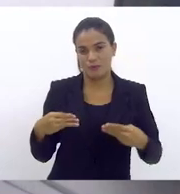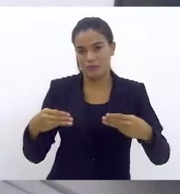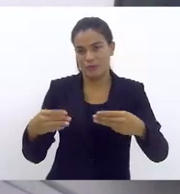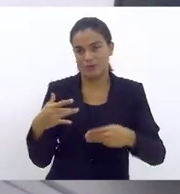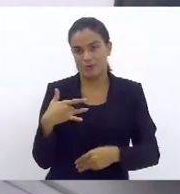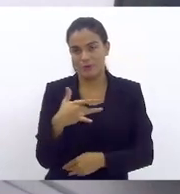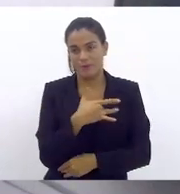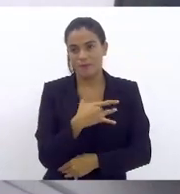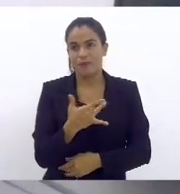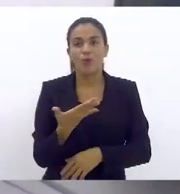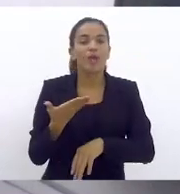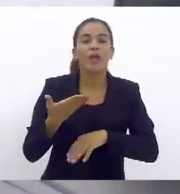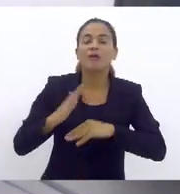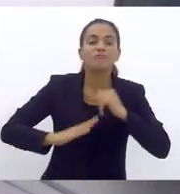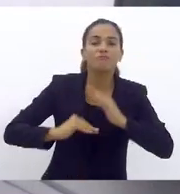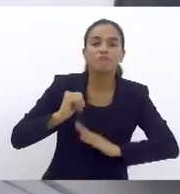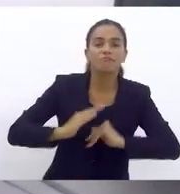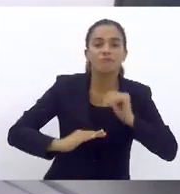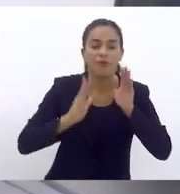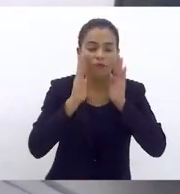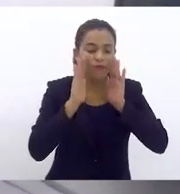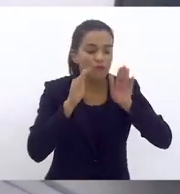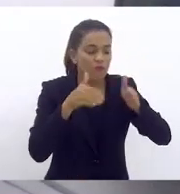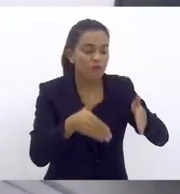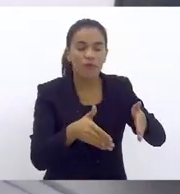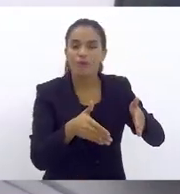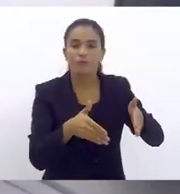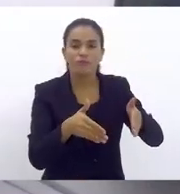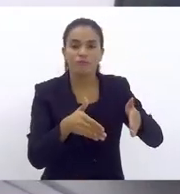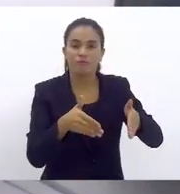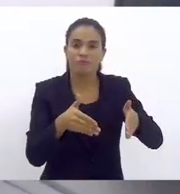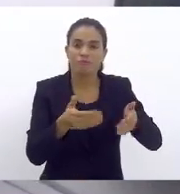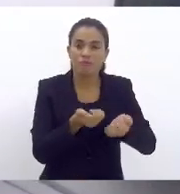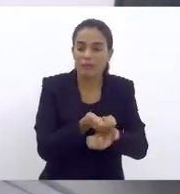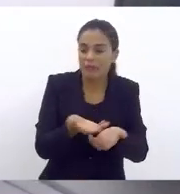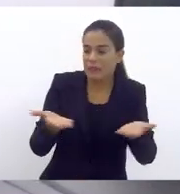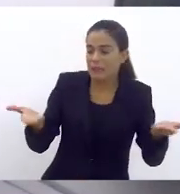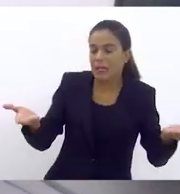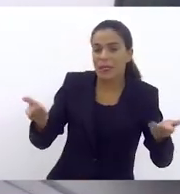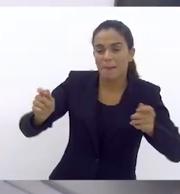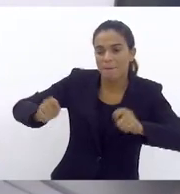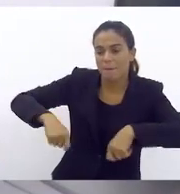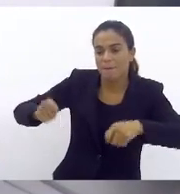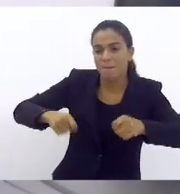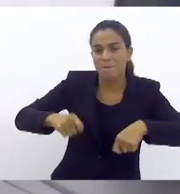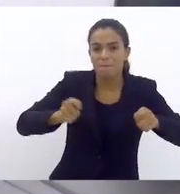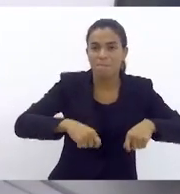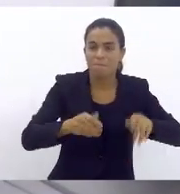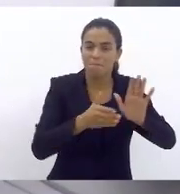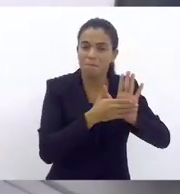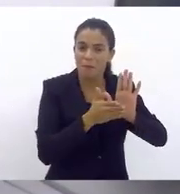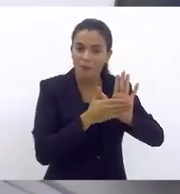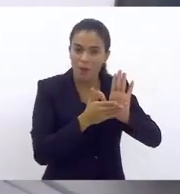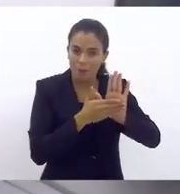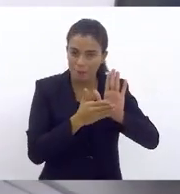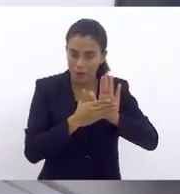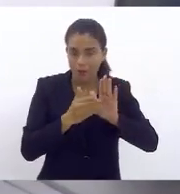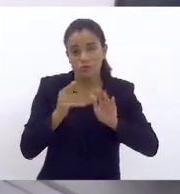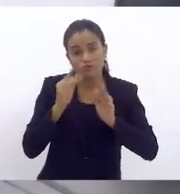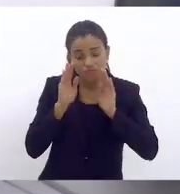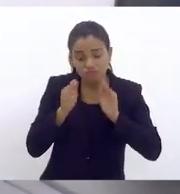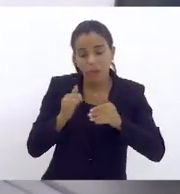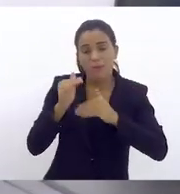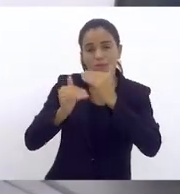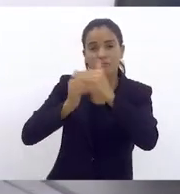de colocar em prática uma política pública voltada que trazia uma série de proposta de concepções voltadas para o desenvolvimento